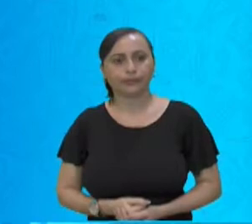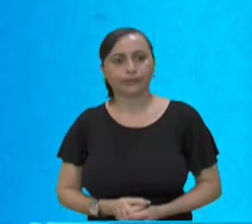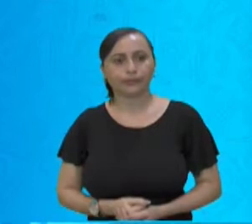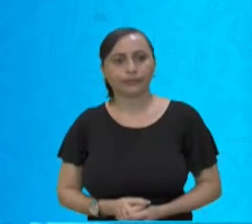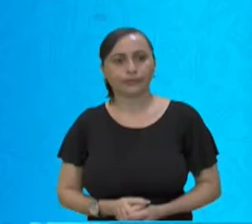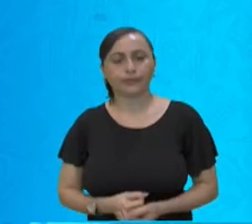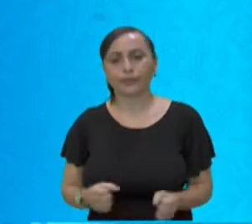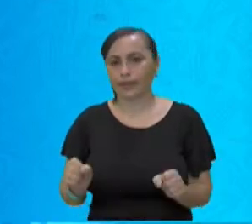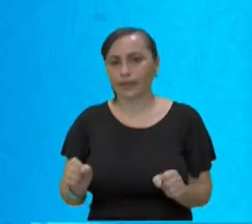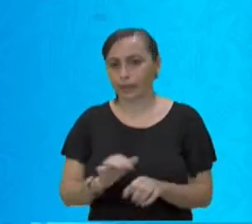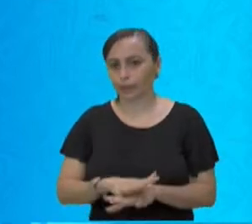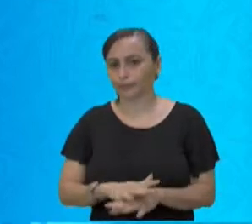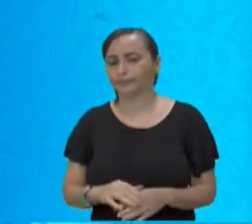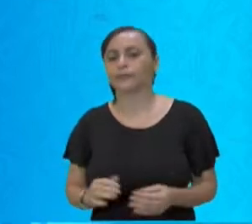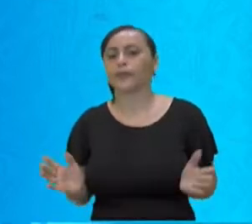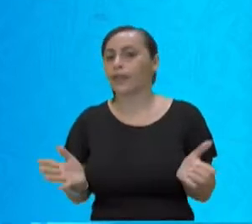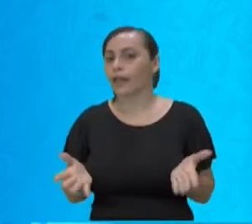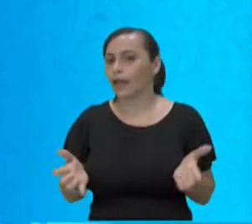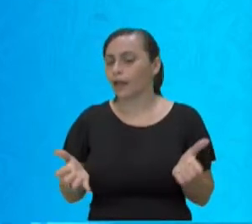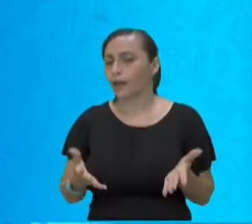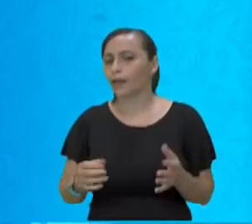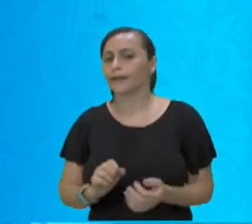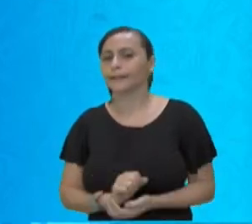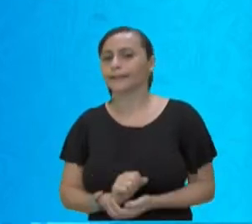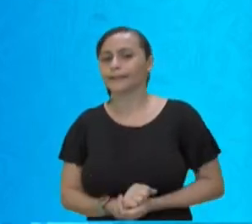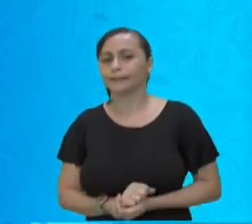e pronto sim agora